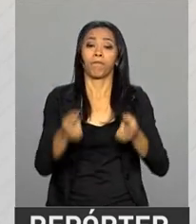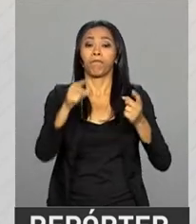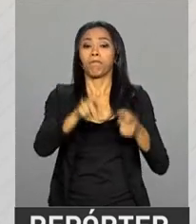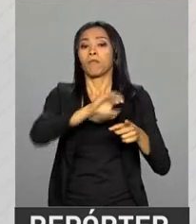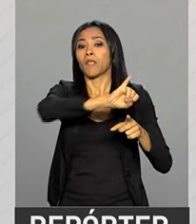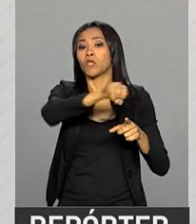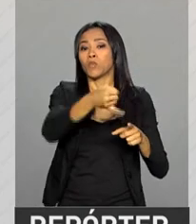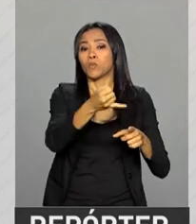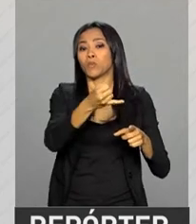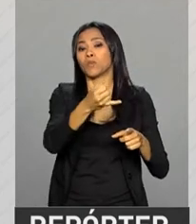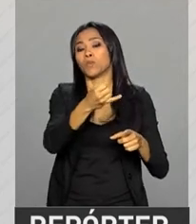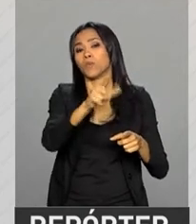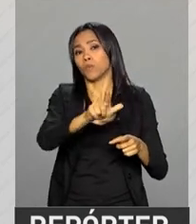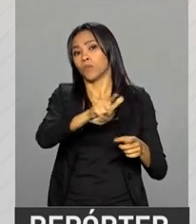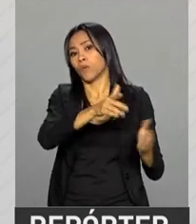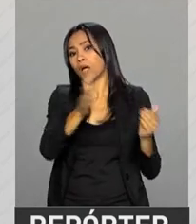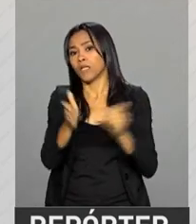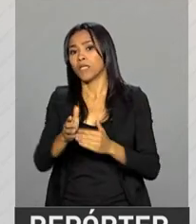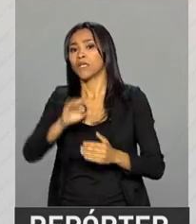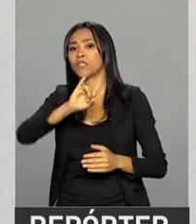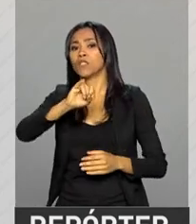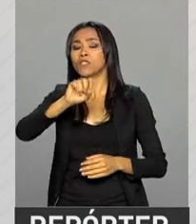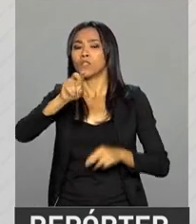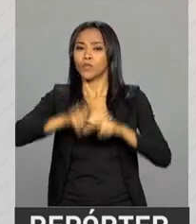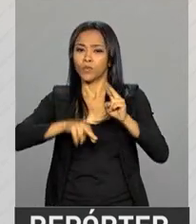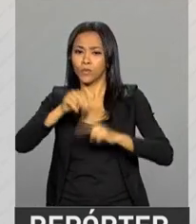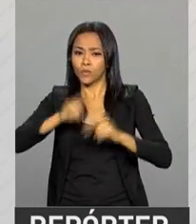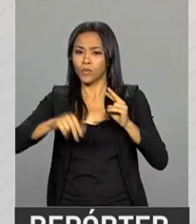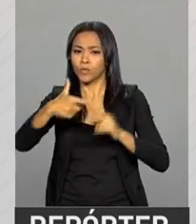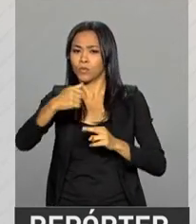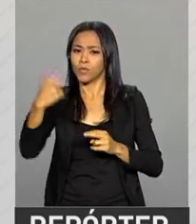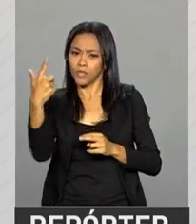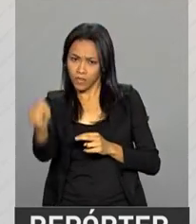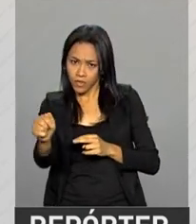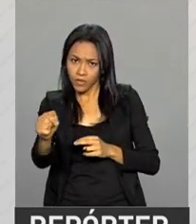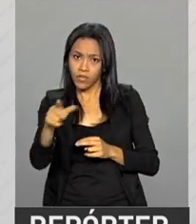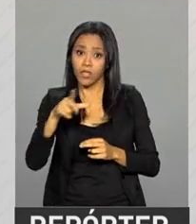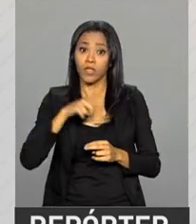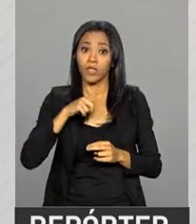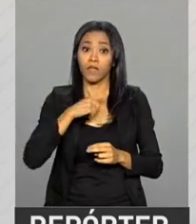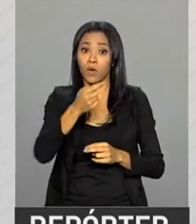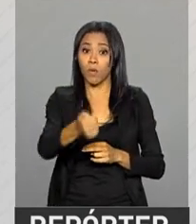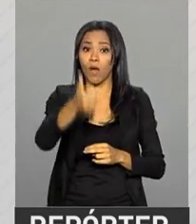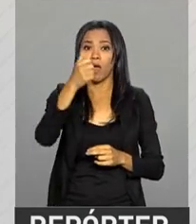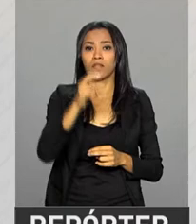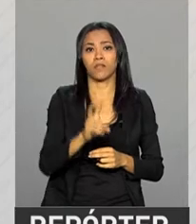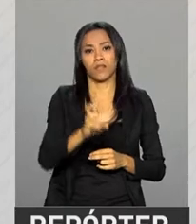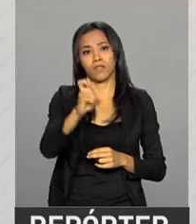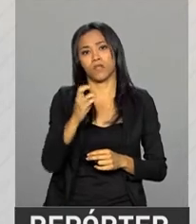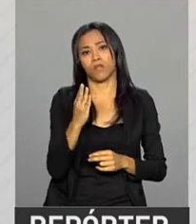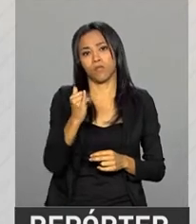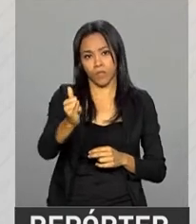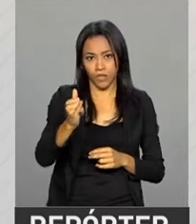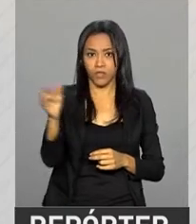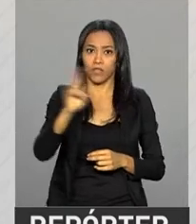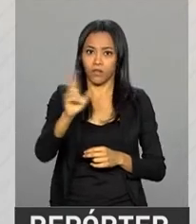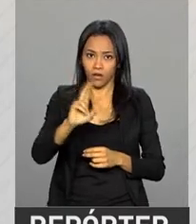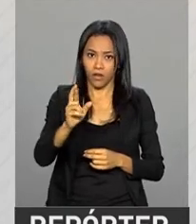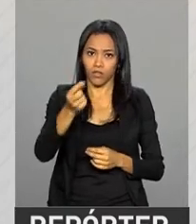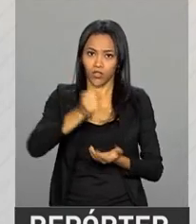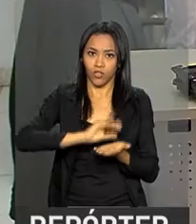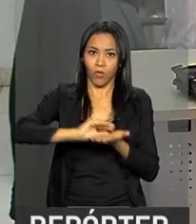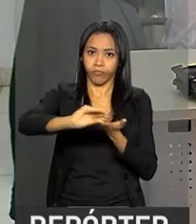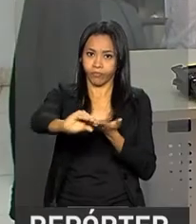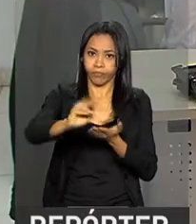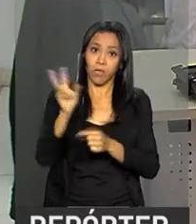2016 e junho de 2017 o programa destinou quase 5 bilhões de reais em